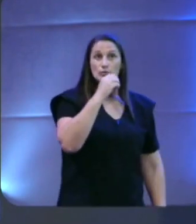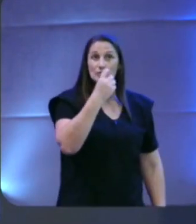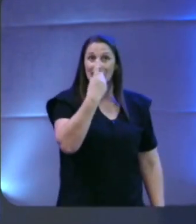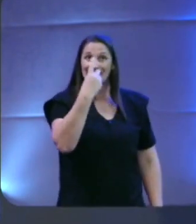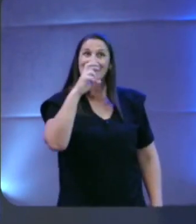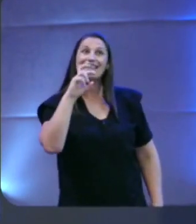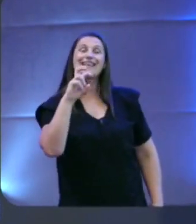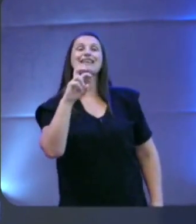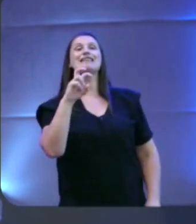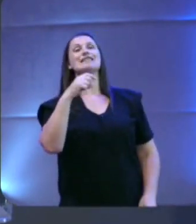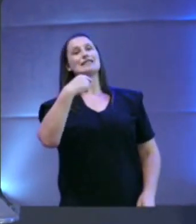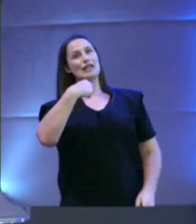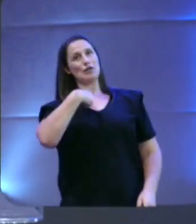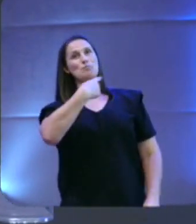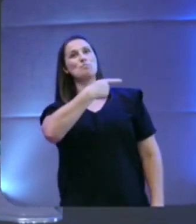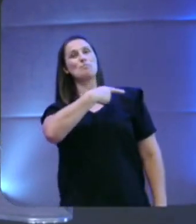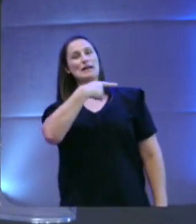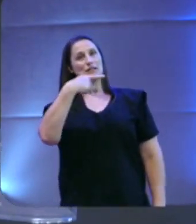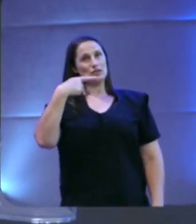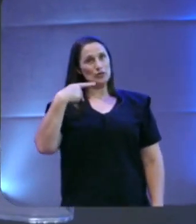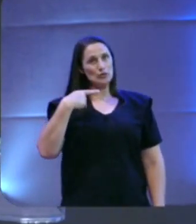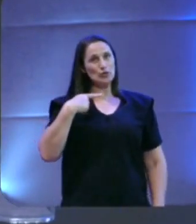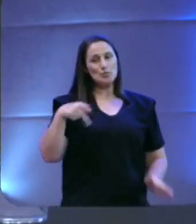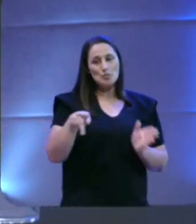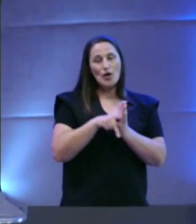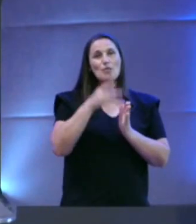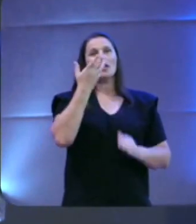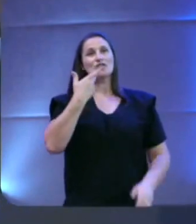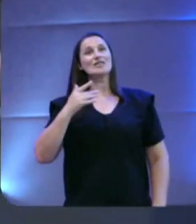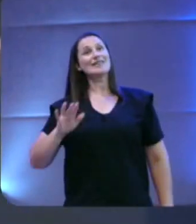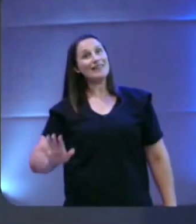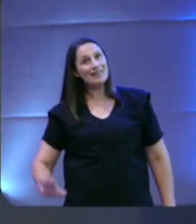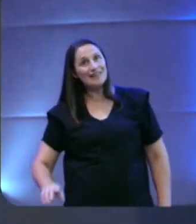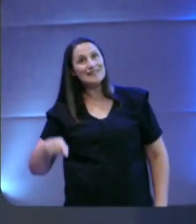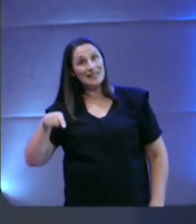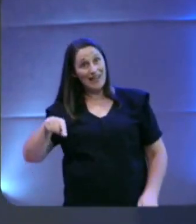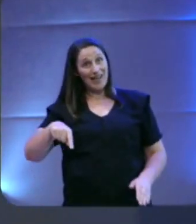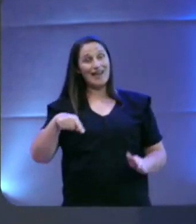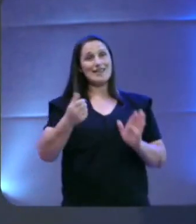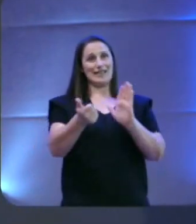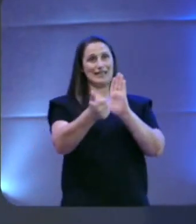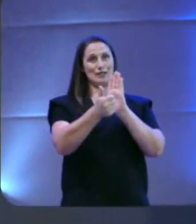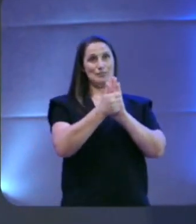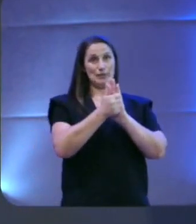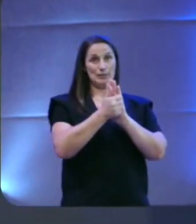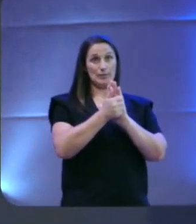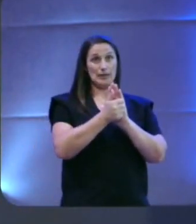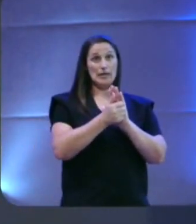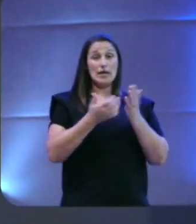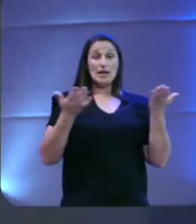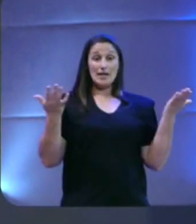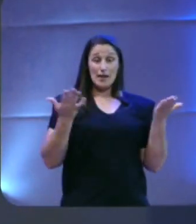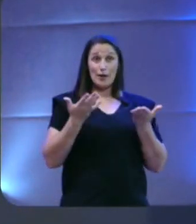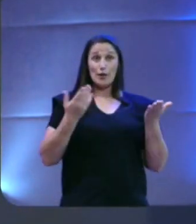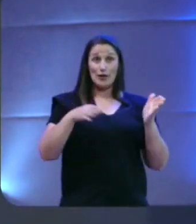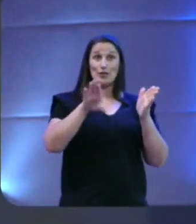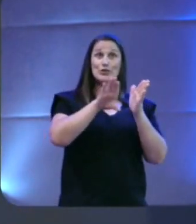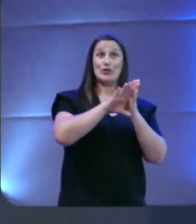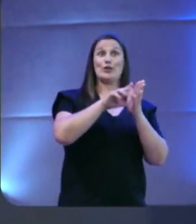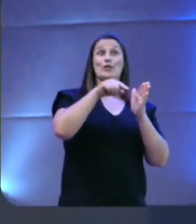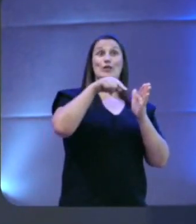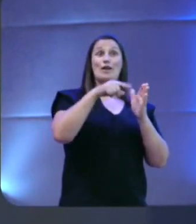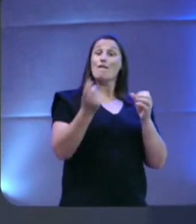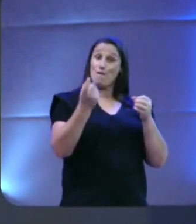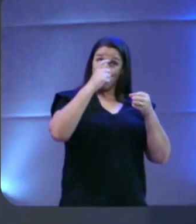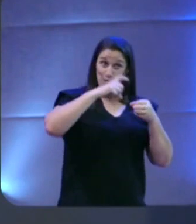aqui na nossa igreja. Passei 4 anos fora e agora chego com uma nova responsabilidade, né? Chego para trabalhar